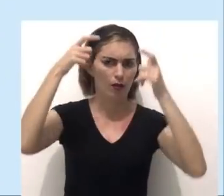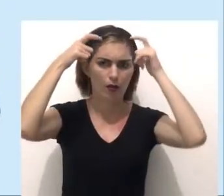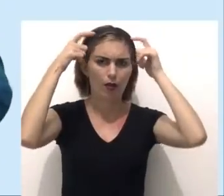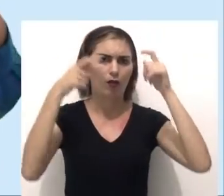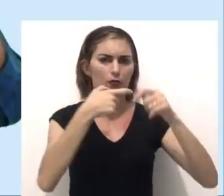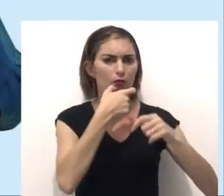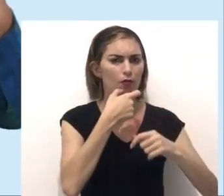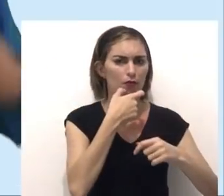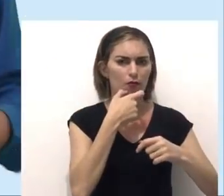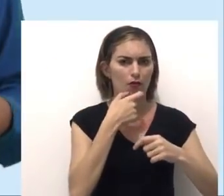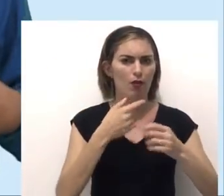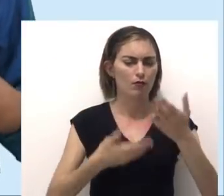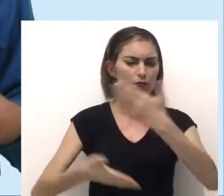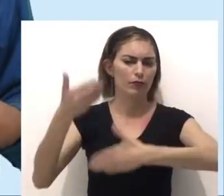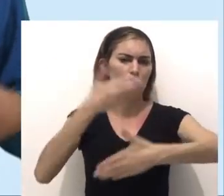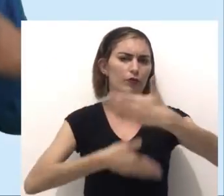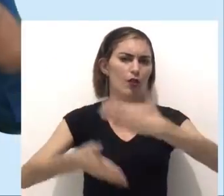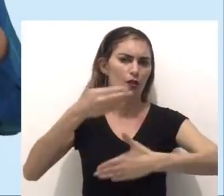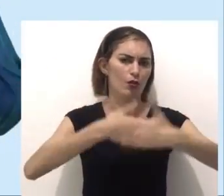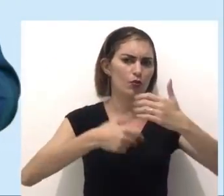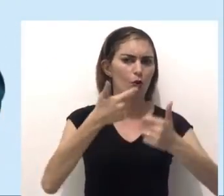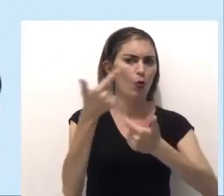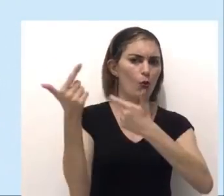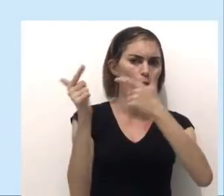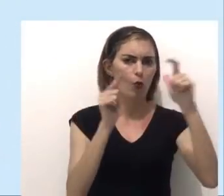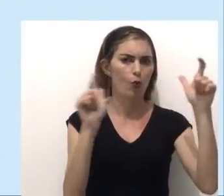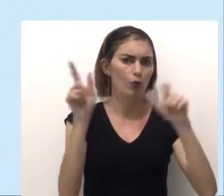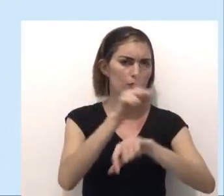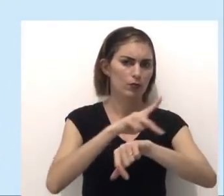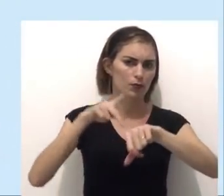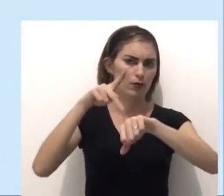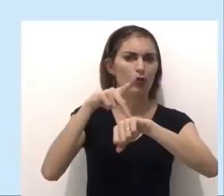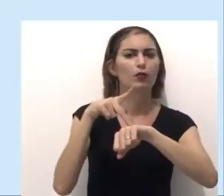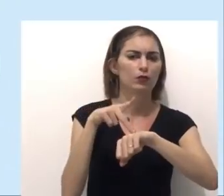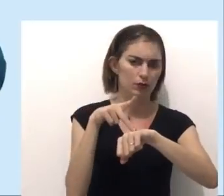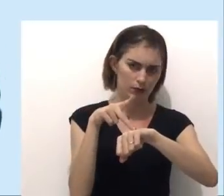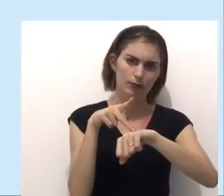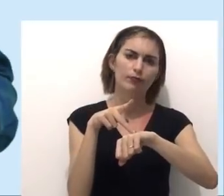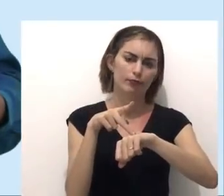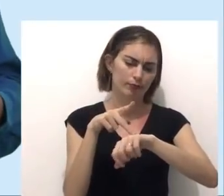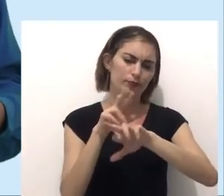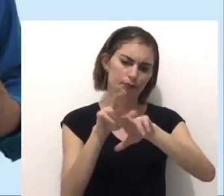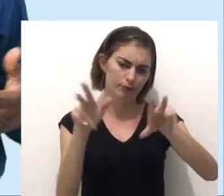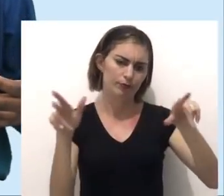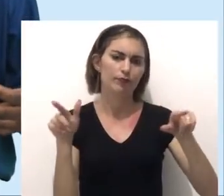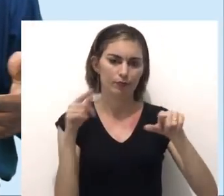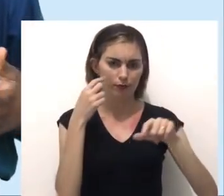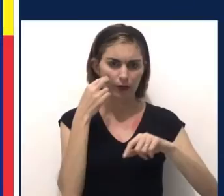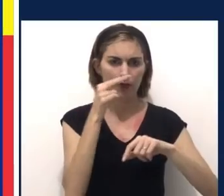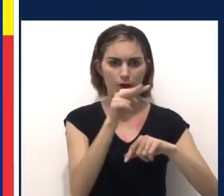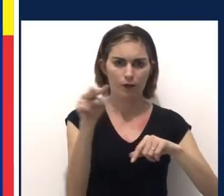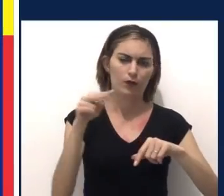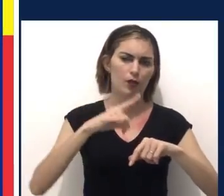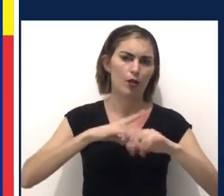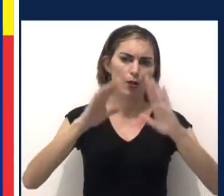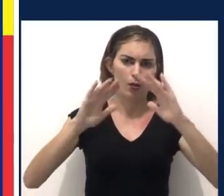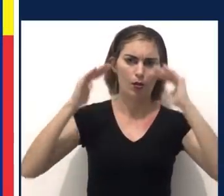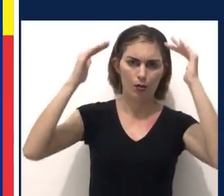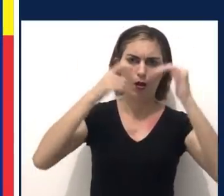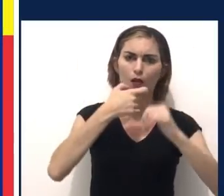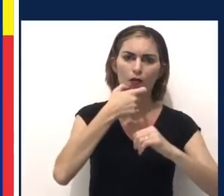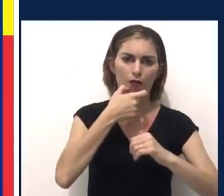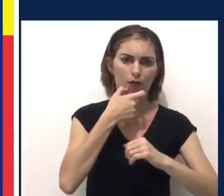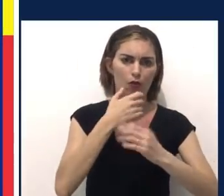muito grande da Inglaterra em relação aos outros países, né? Então,